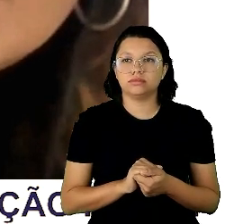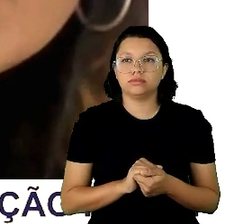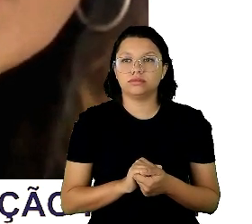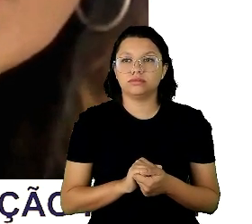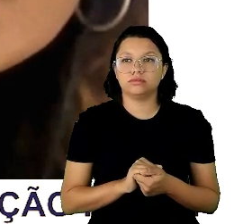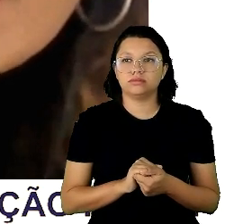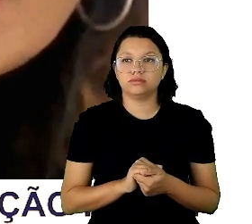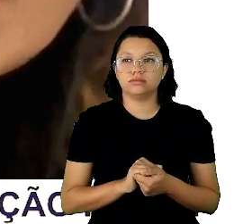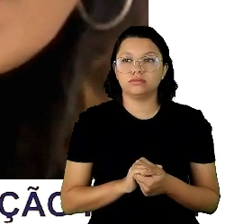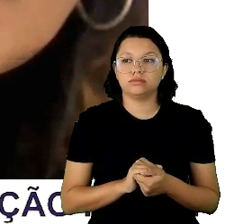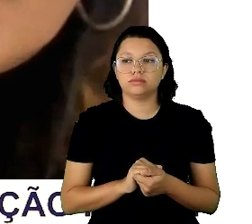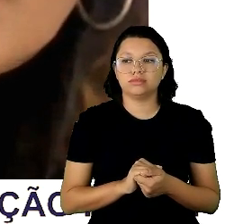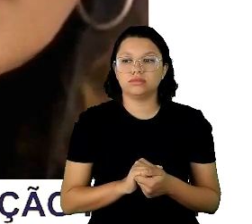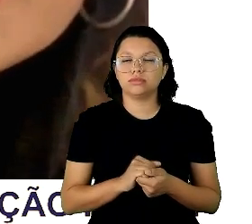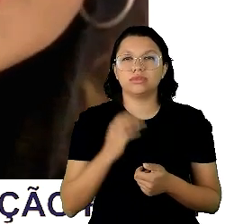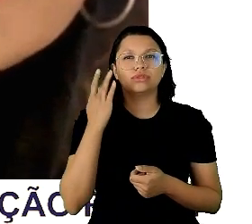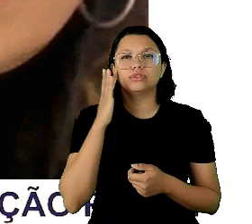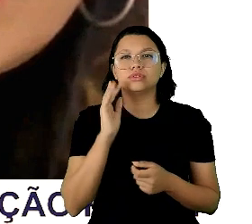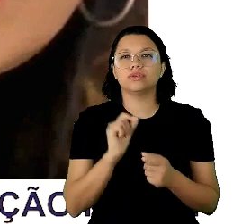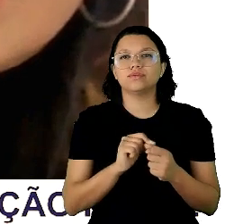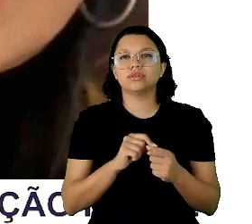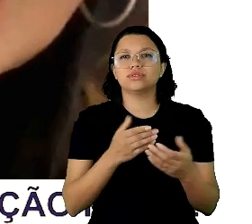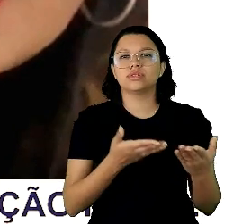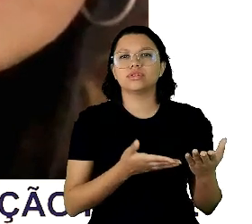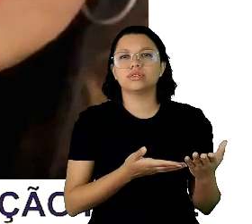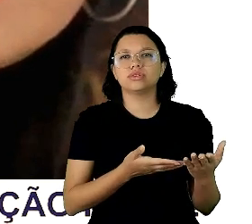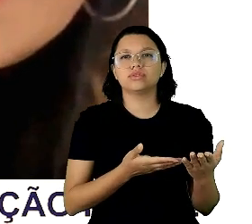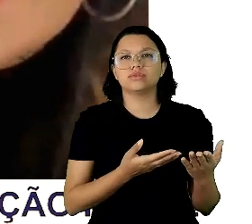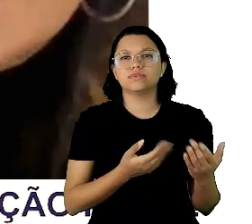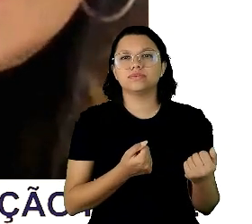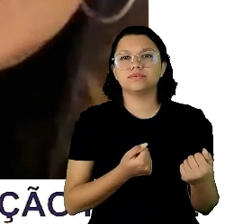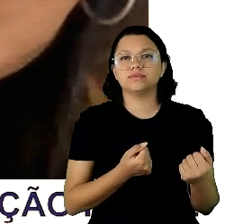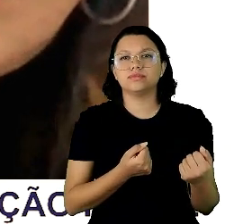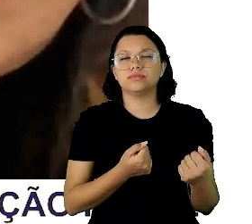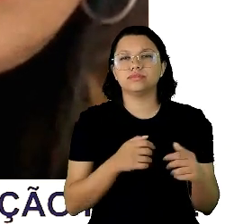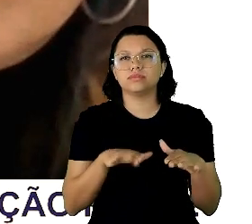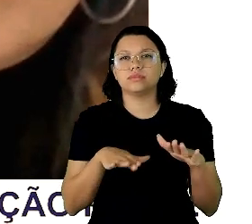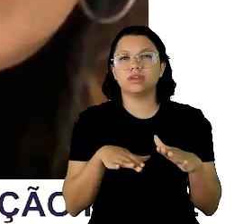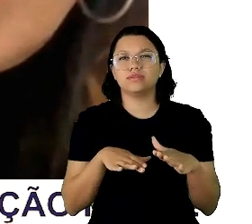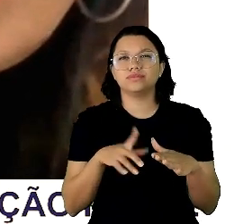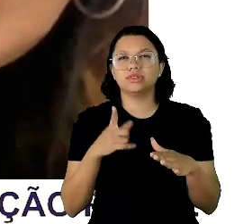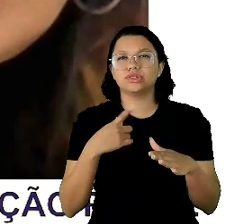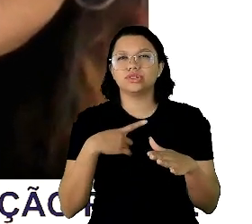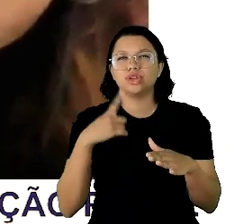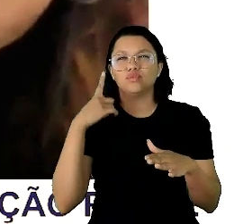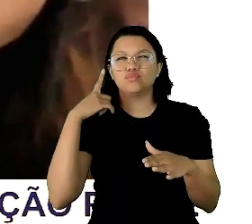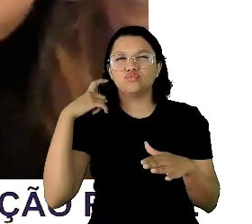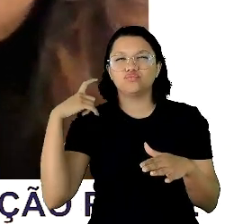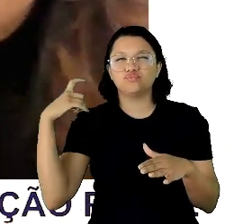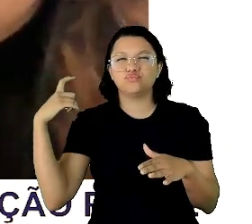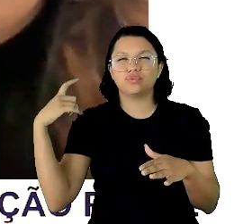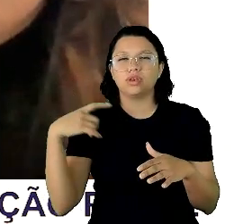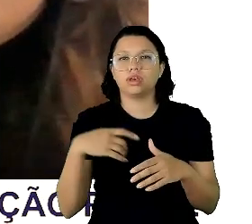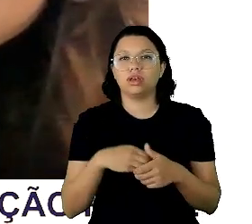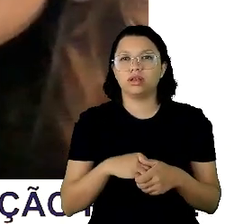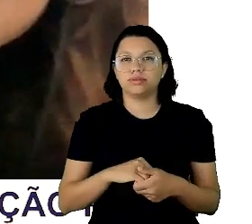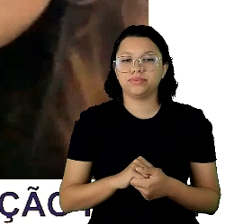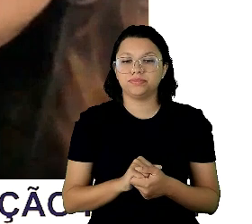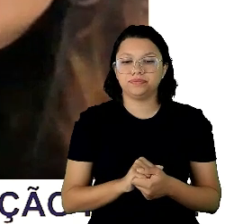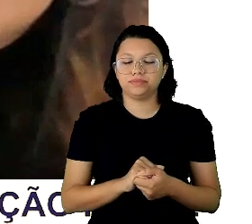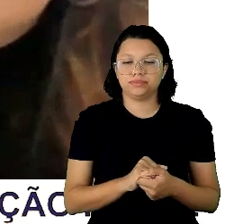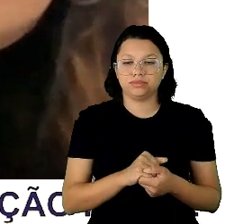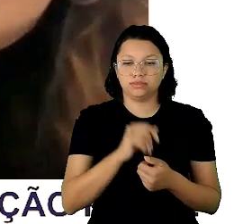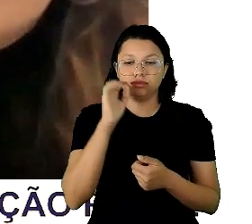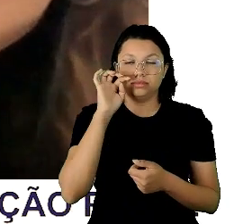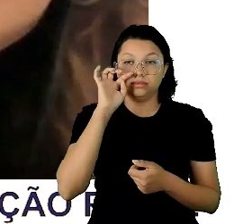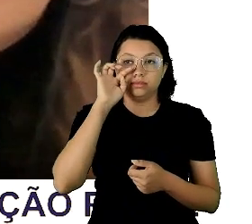Eu só não sei fazer isso daqui na hora que passa o vídeo. Às vezes sai aquele som delay.